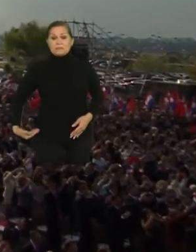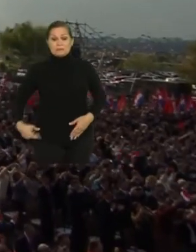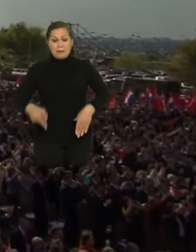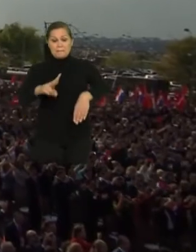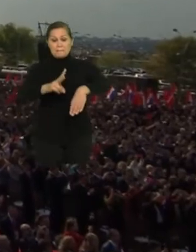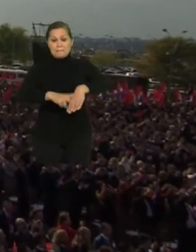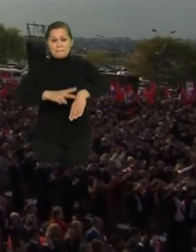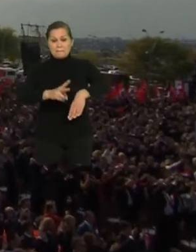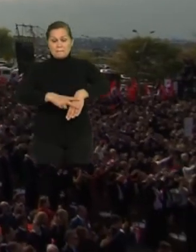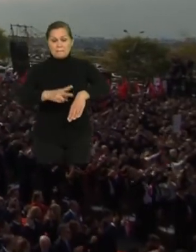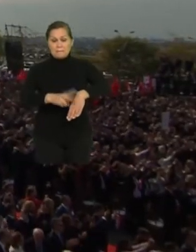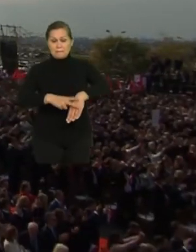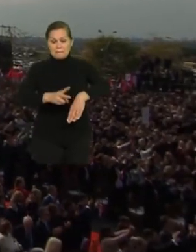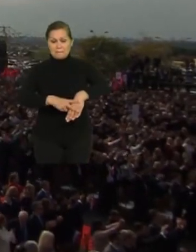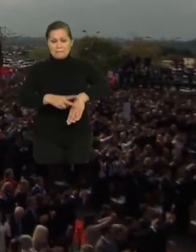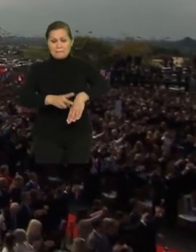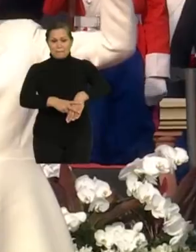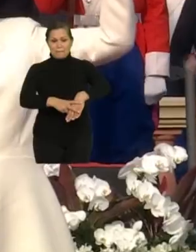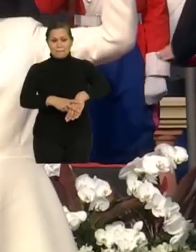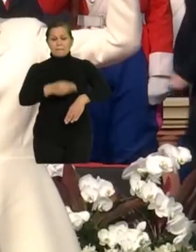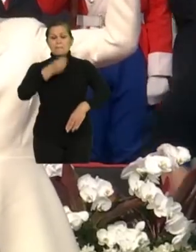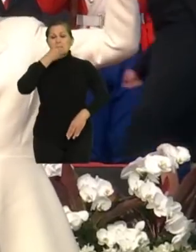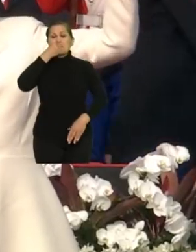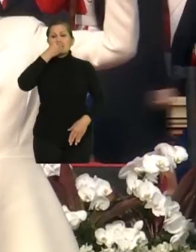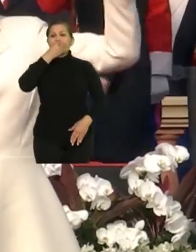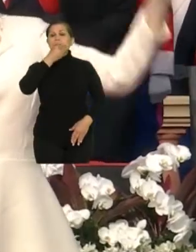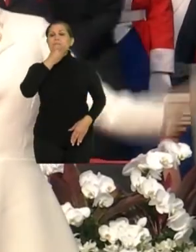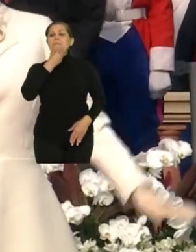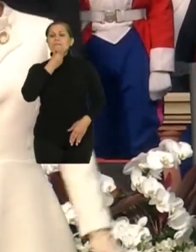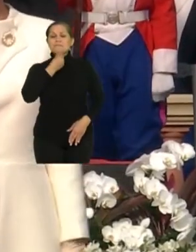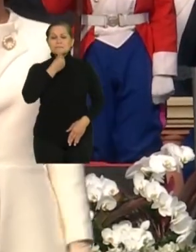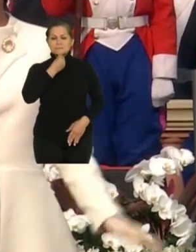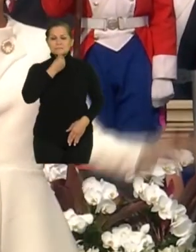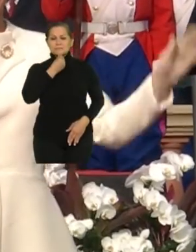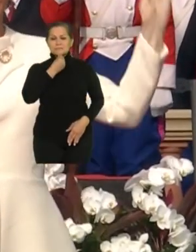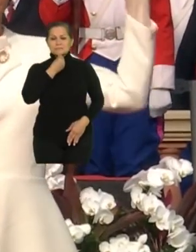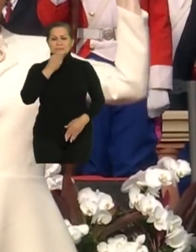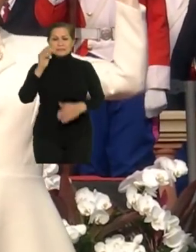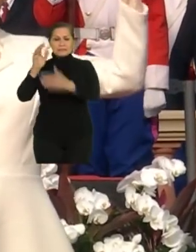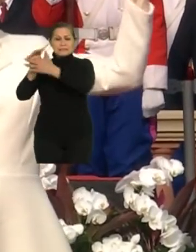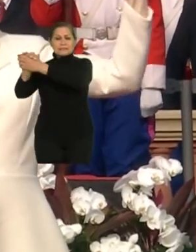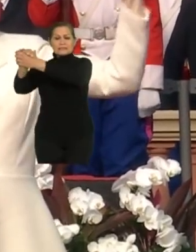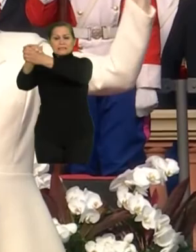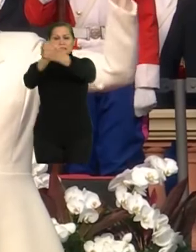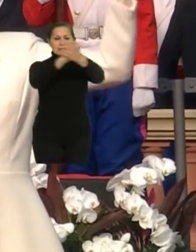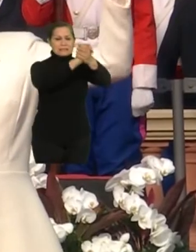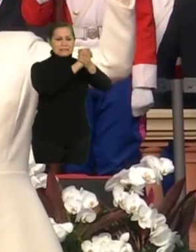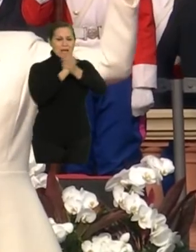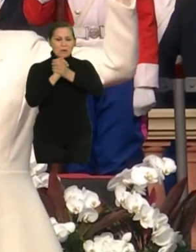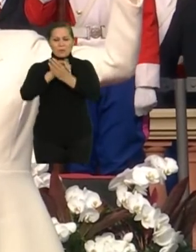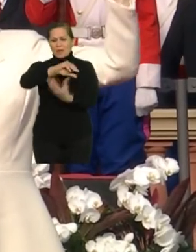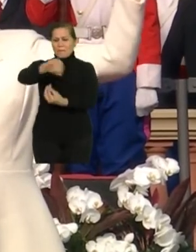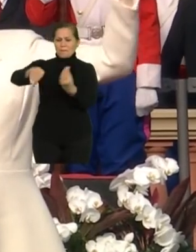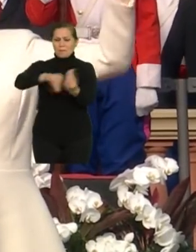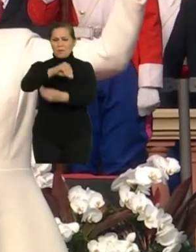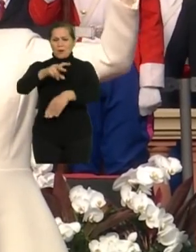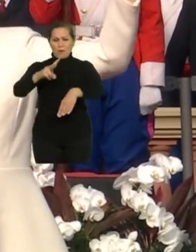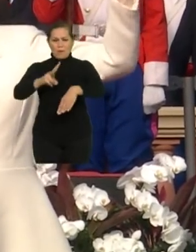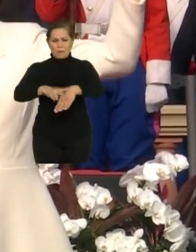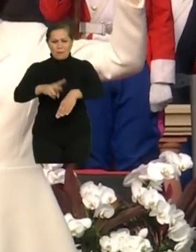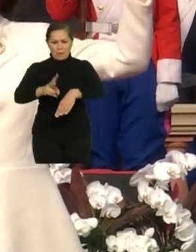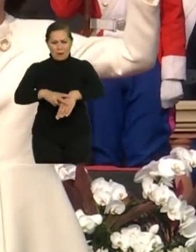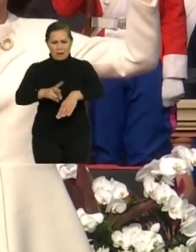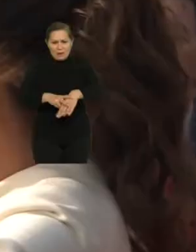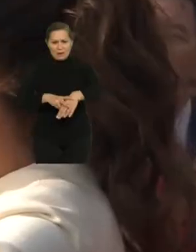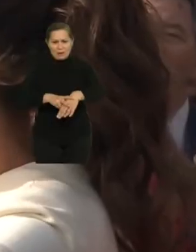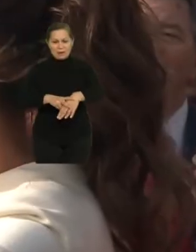Los Lopes. Del Paraguay, Mario Abdo Benítez, saluda al pueblo paraguayo. Você acompanha aqui